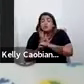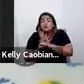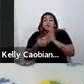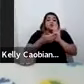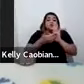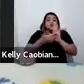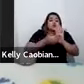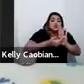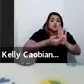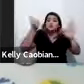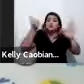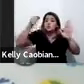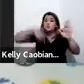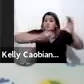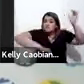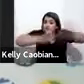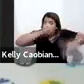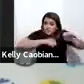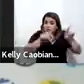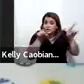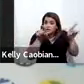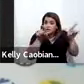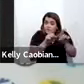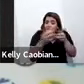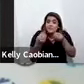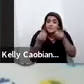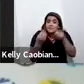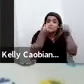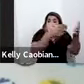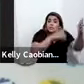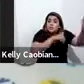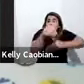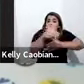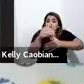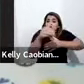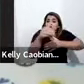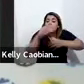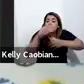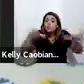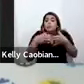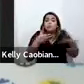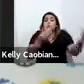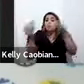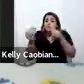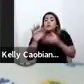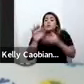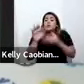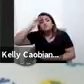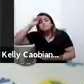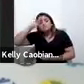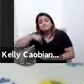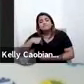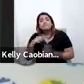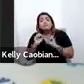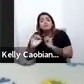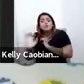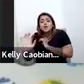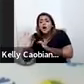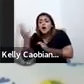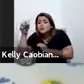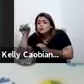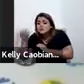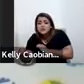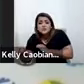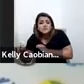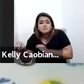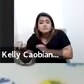empresas, o direito de demissão em massa. Então nós estávamos com tudo contra nós, uma adversidade.